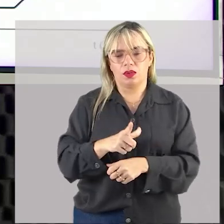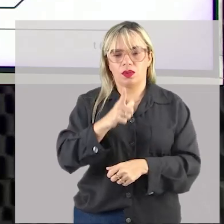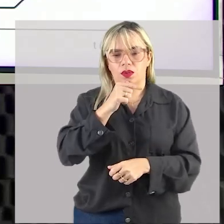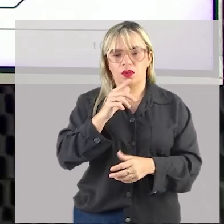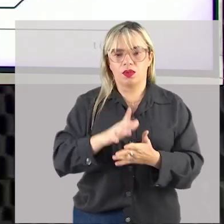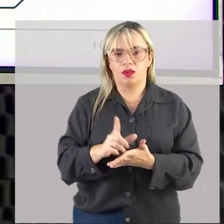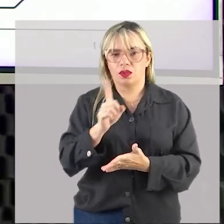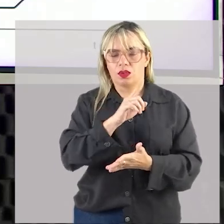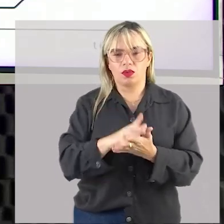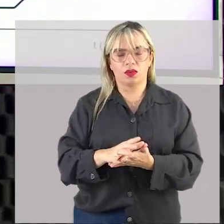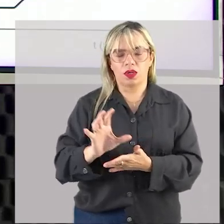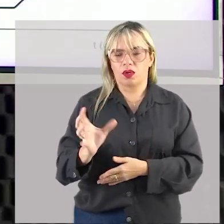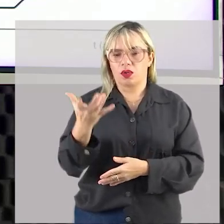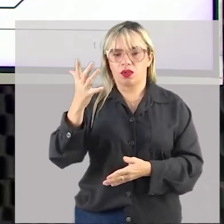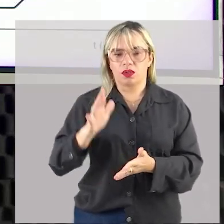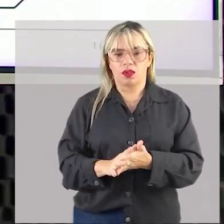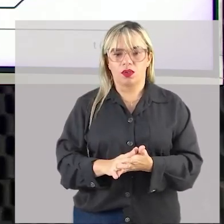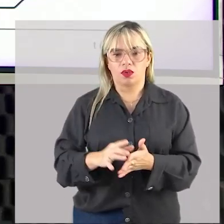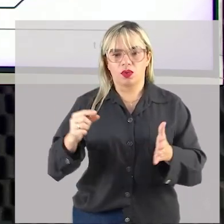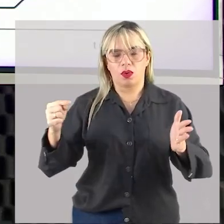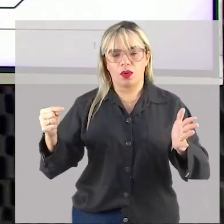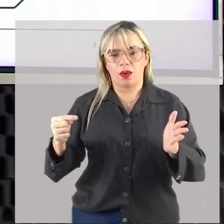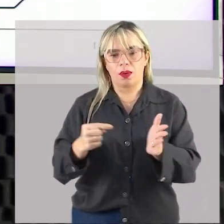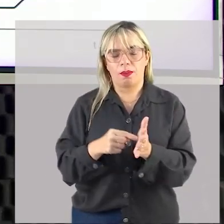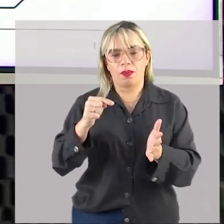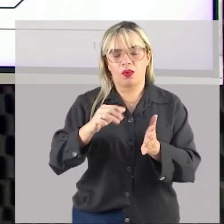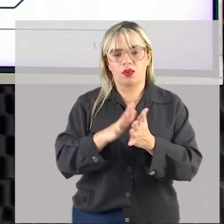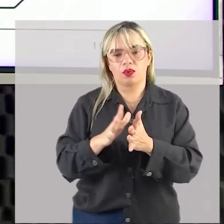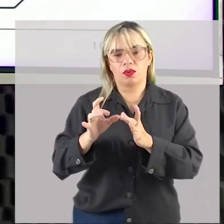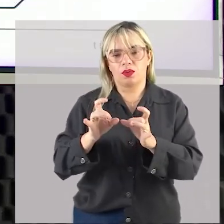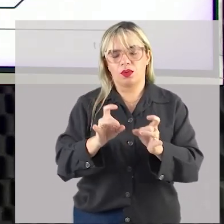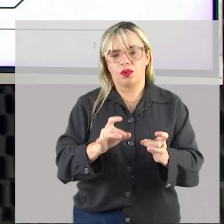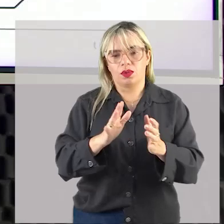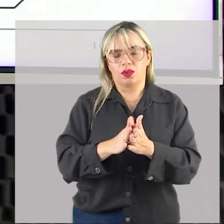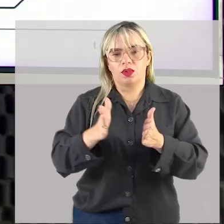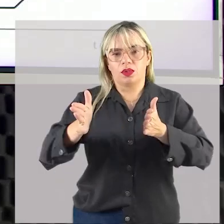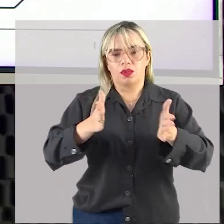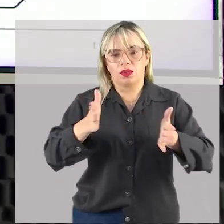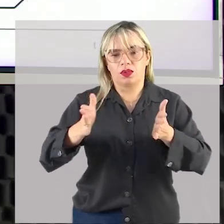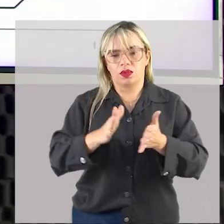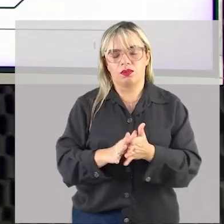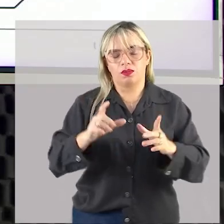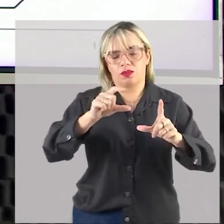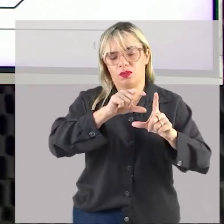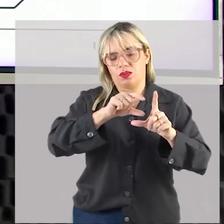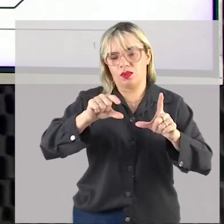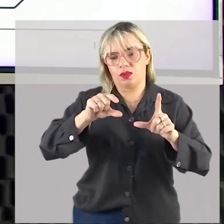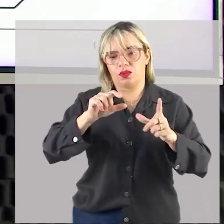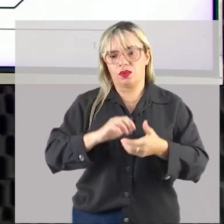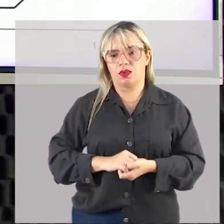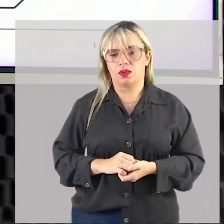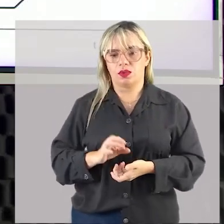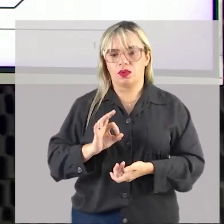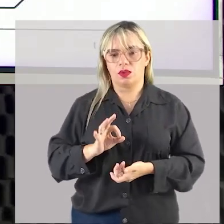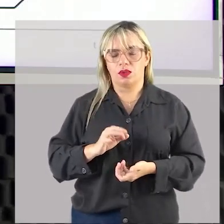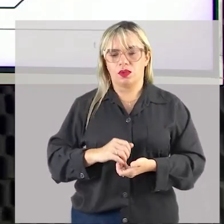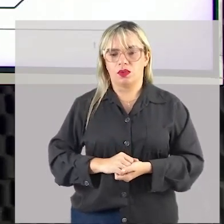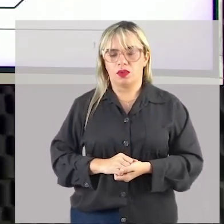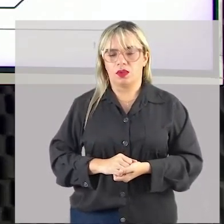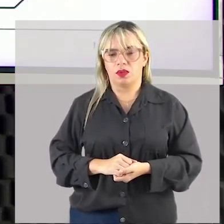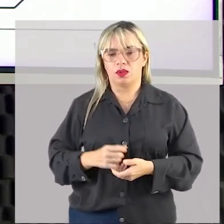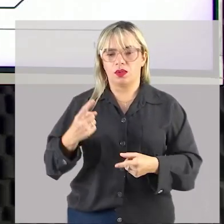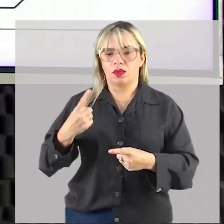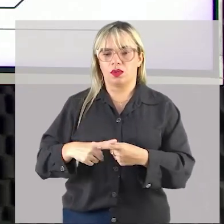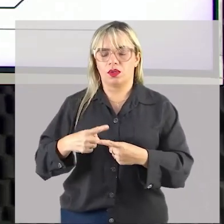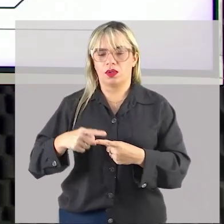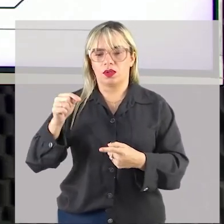está acontecendo em um intervalo. Não pode ser. Tá? Então aqui eu não tenho ponto, aqui eu tenho intervalo. E Daniel, por